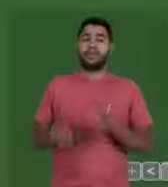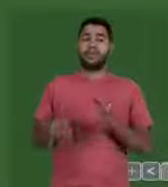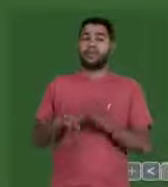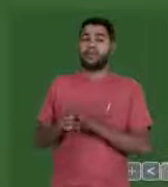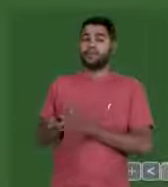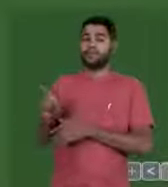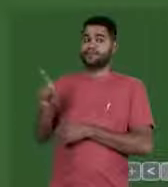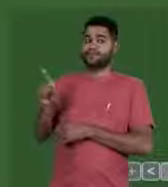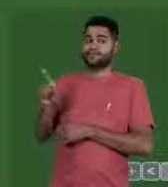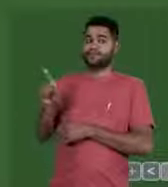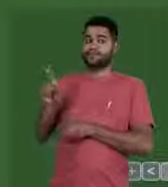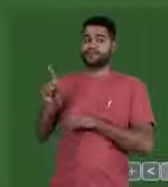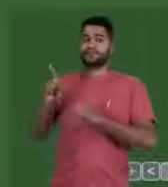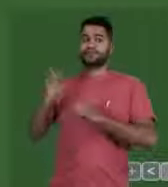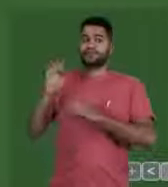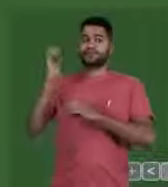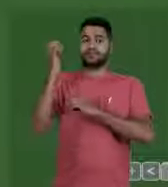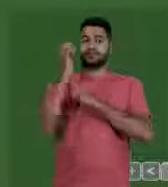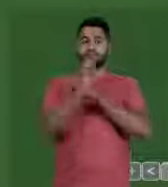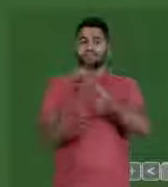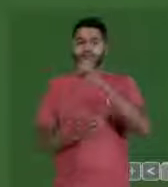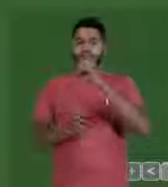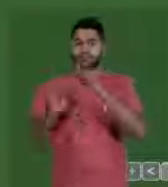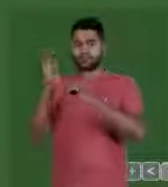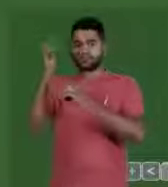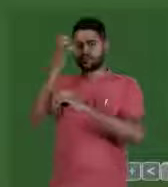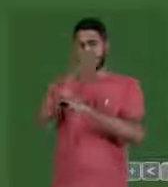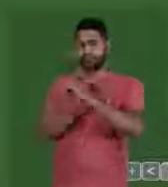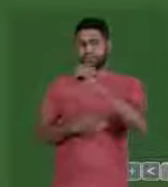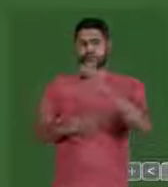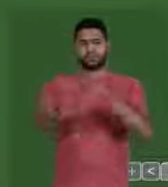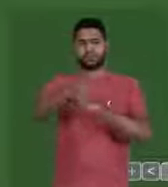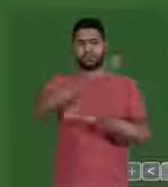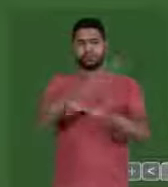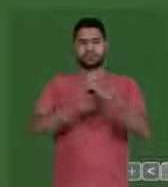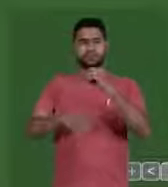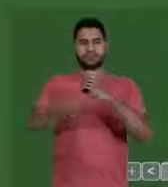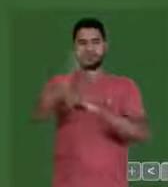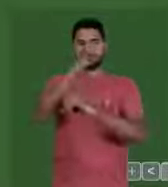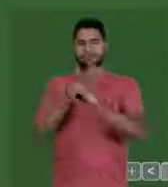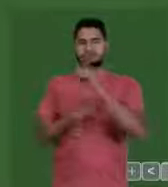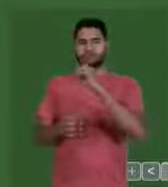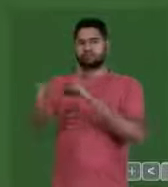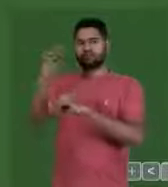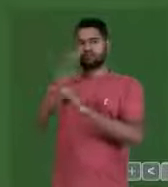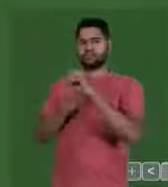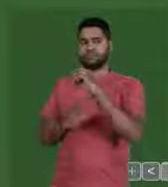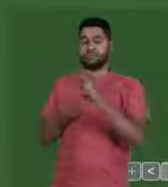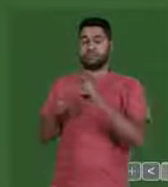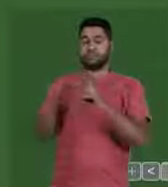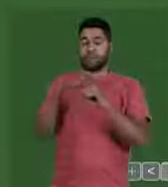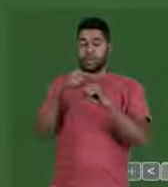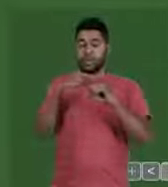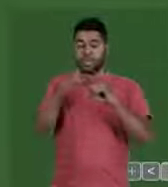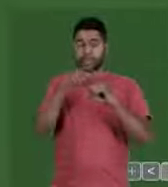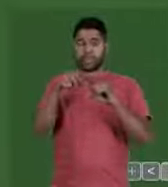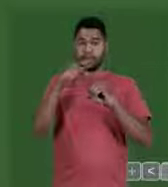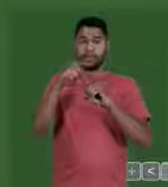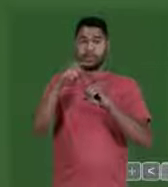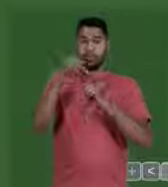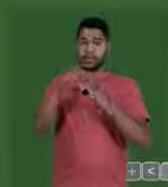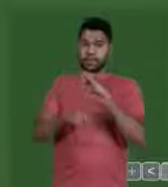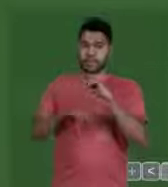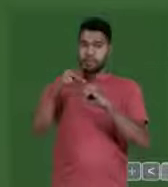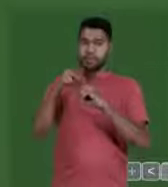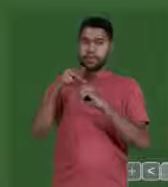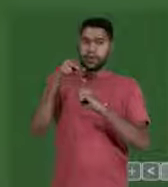eletrosfera com os meus elétrons. Então tá aqui, eu tenho prótons e nêutrons